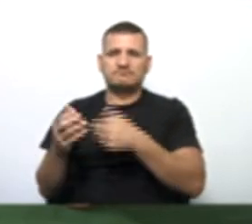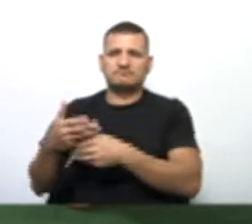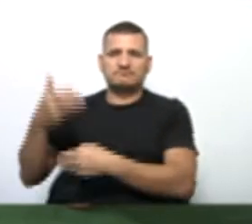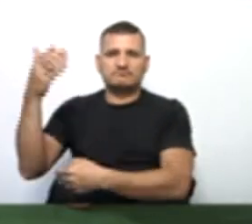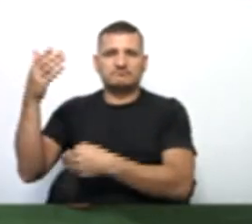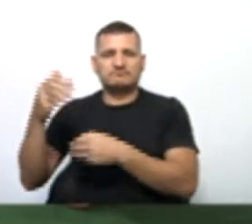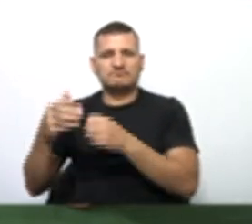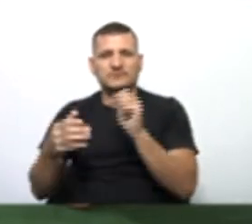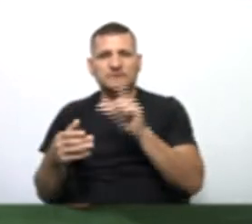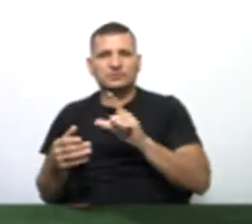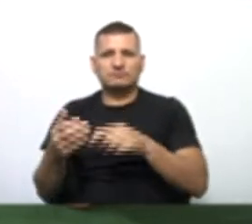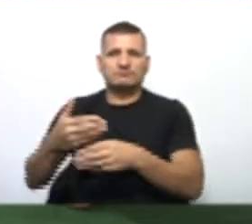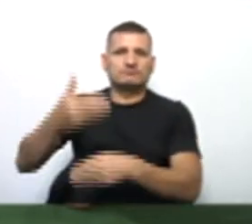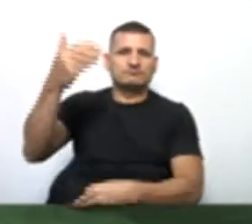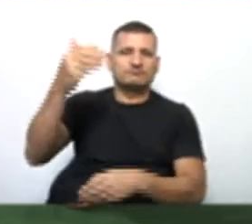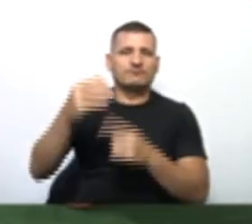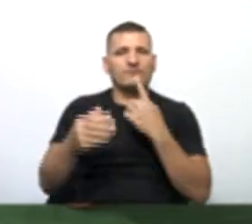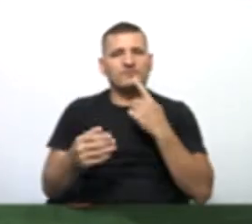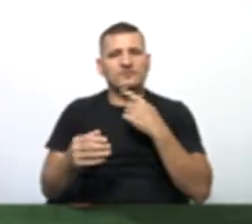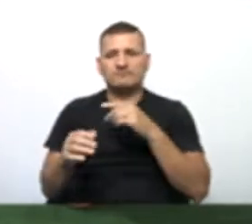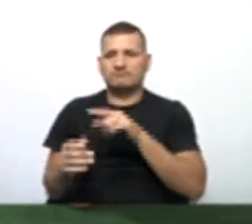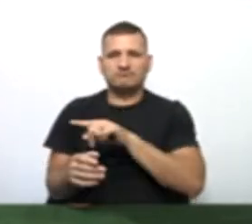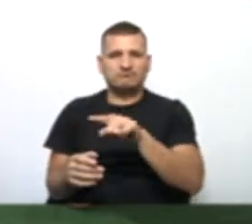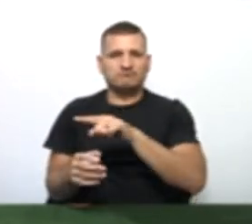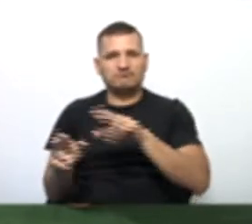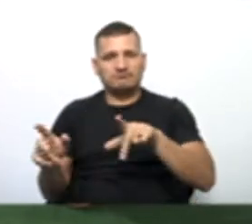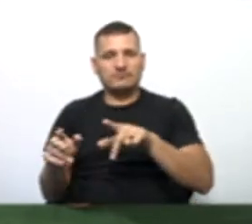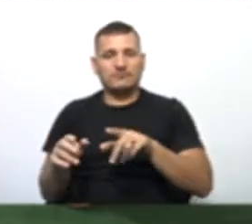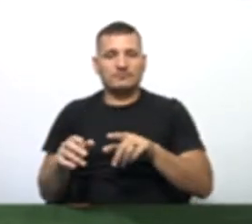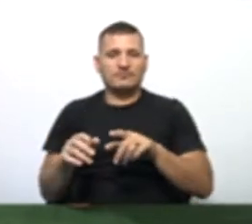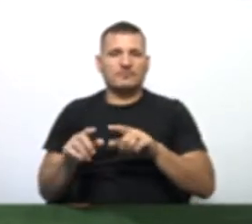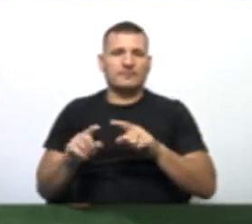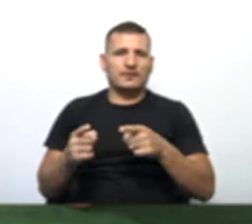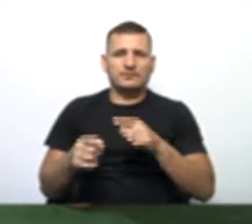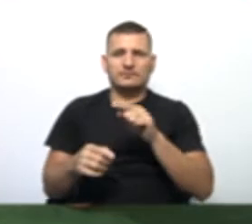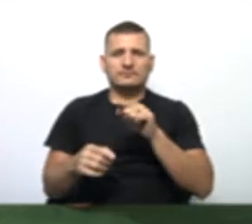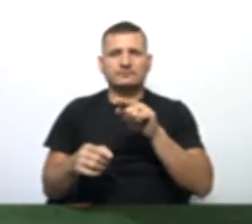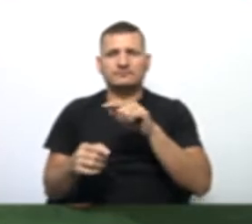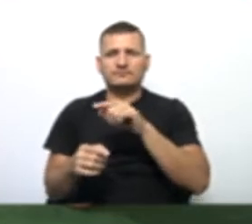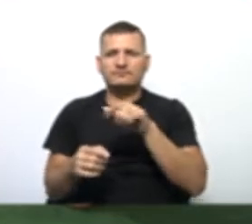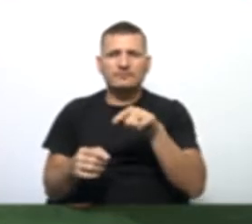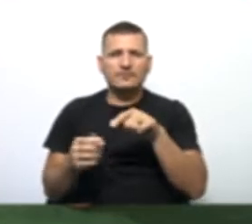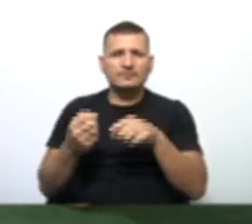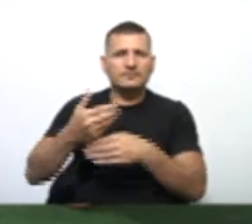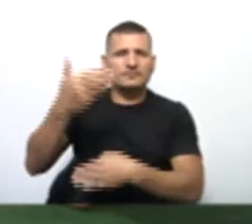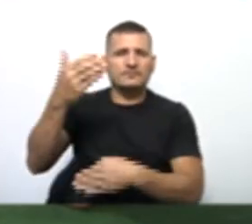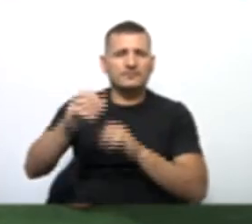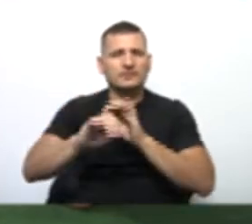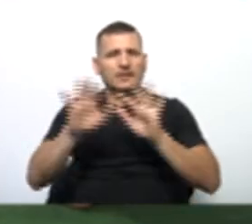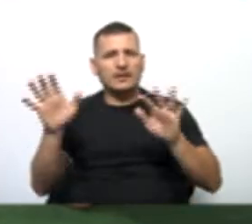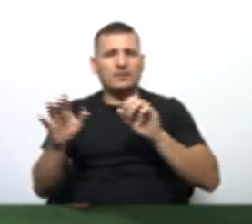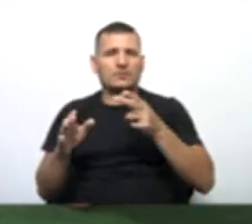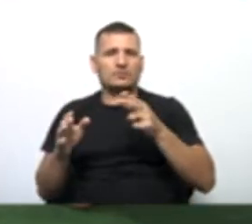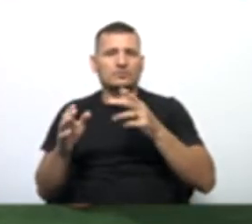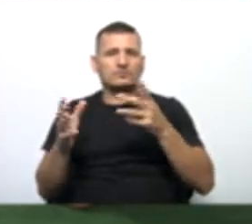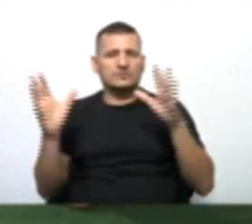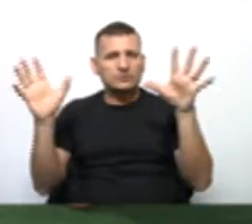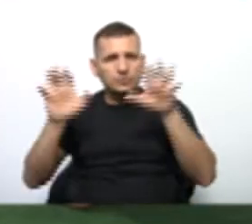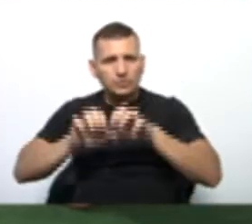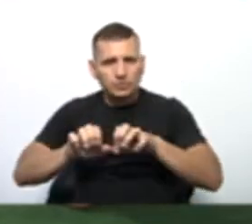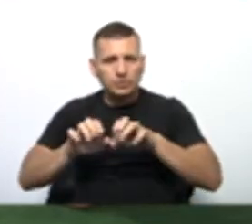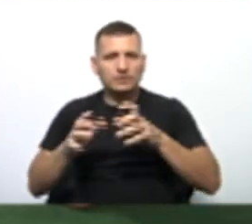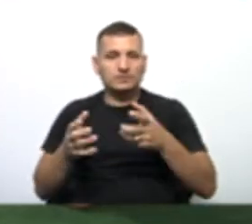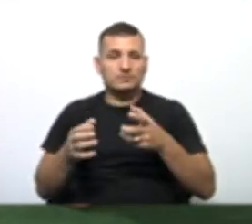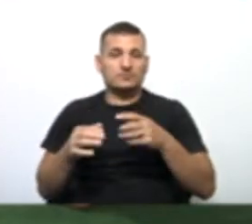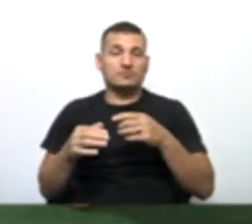Agora, se você está tomando um posicionamento, a parede é clara ou é escura, por exemplo, aí já quer dizer que